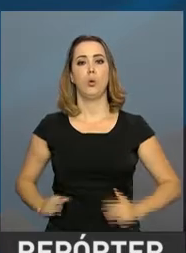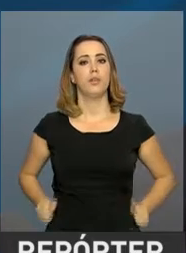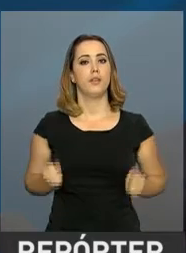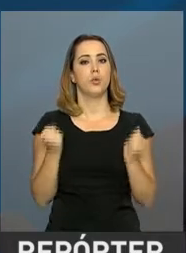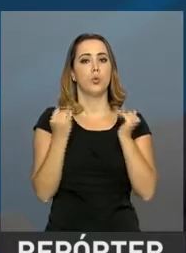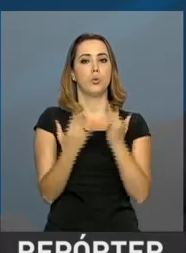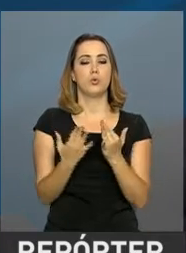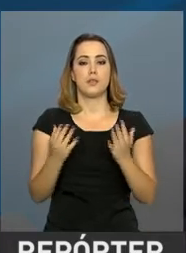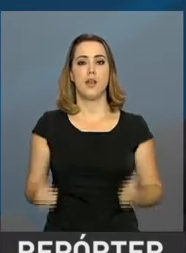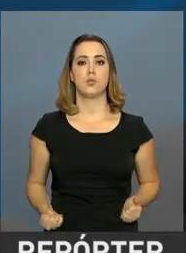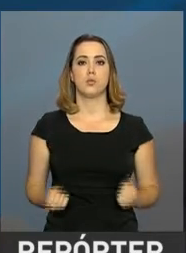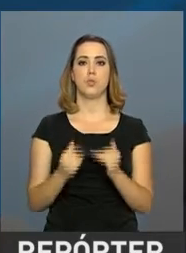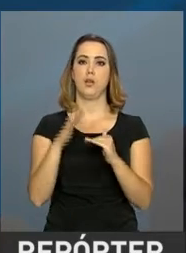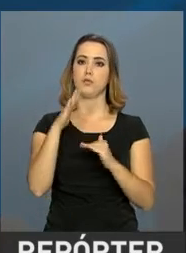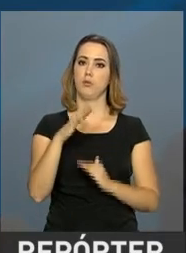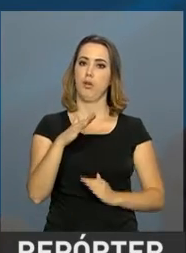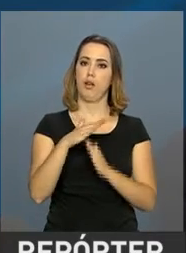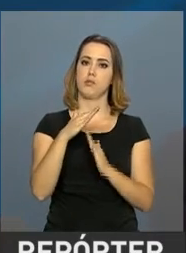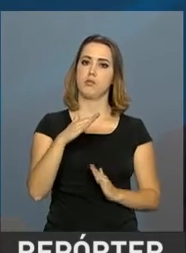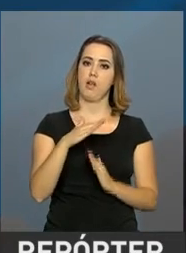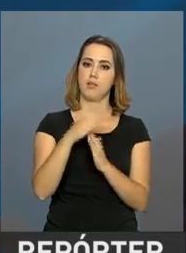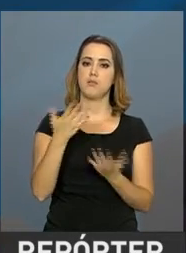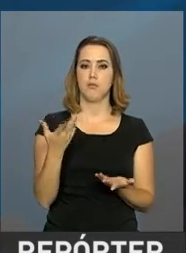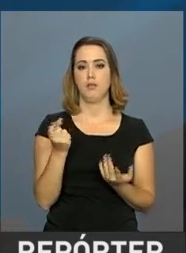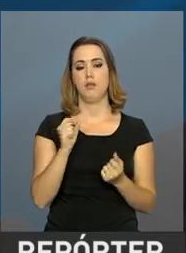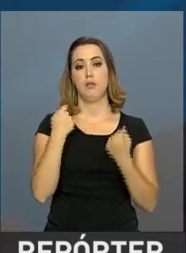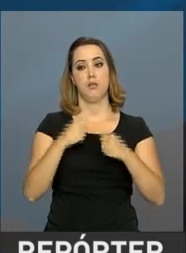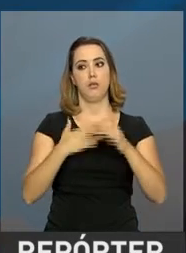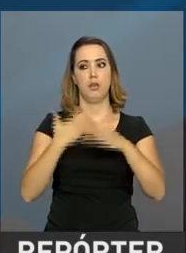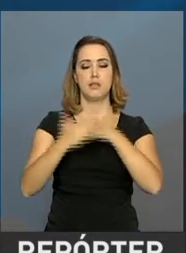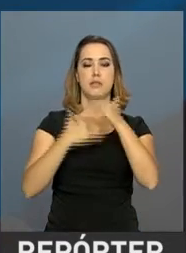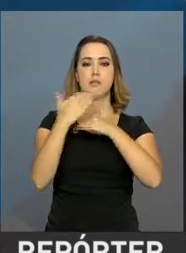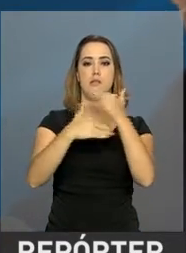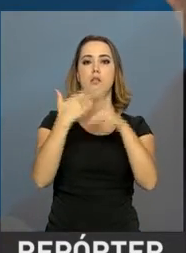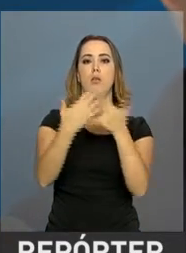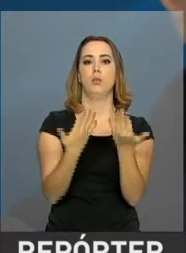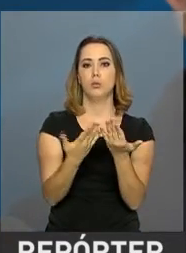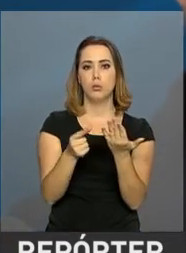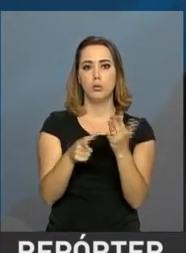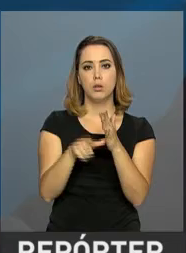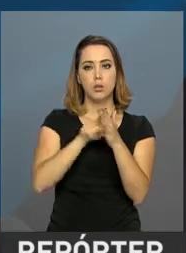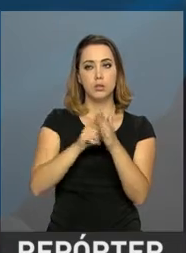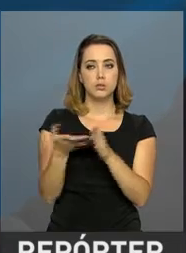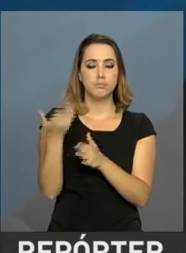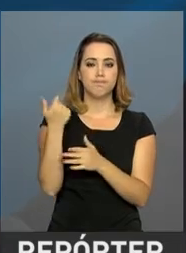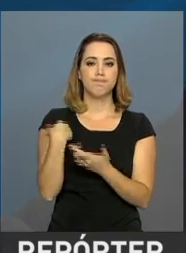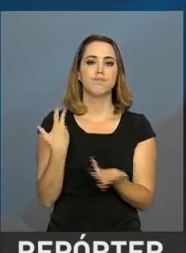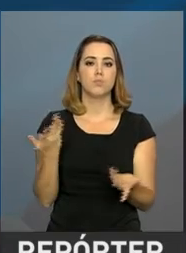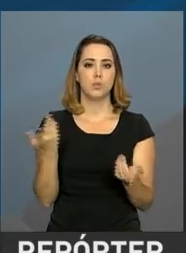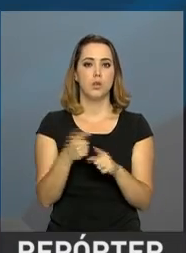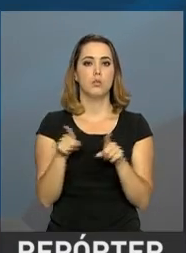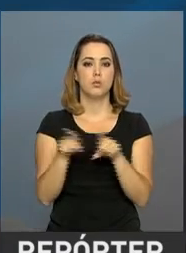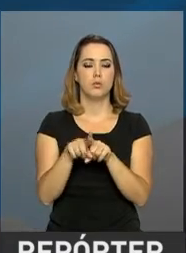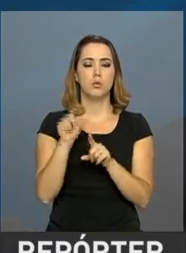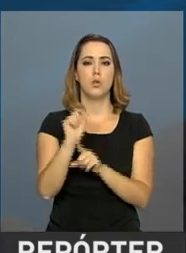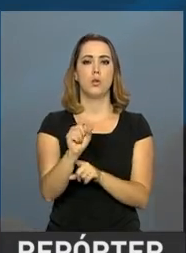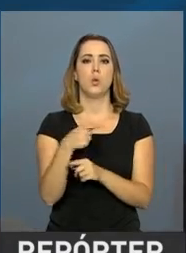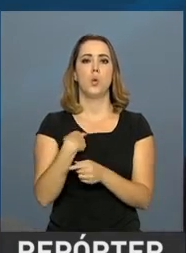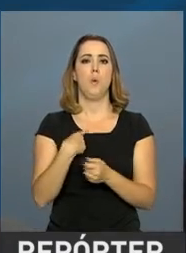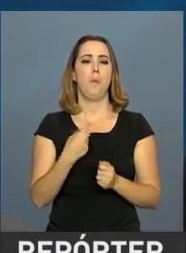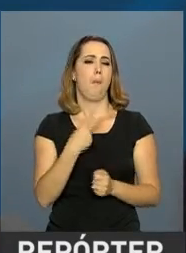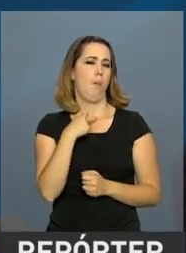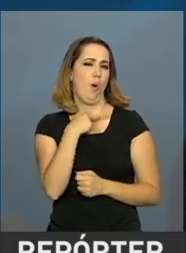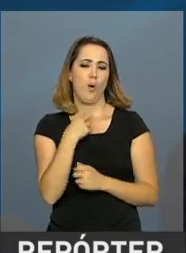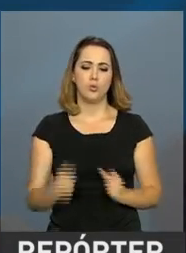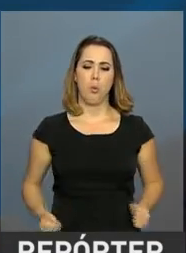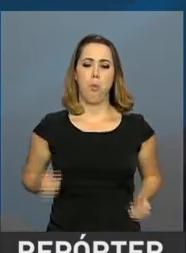público, que há muitos anos tem crescido acima da inflação. E o Meirelles lembrou logo no começo, olha aqui, não se pode gastar mais